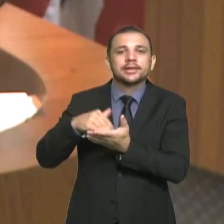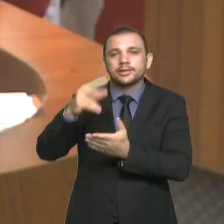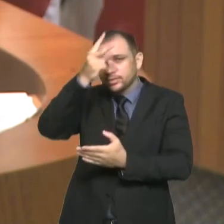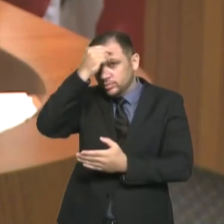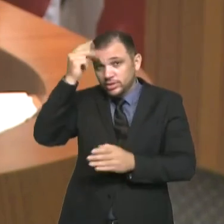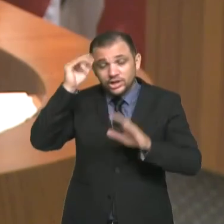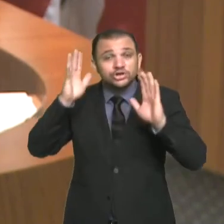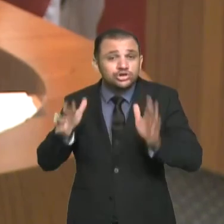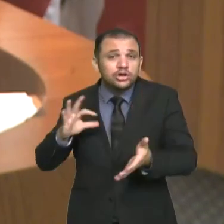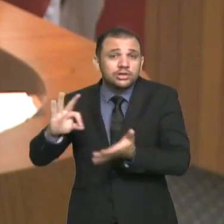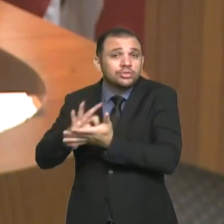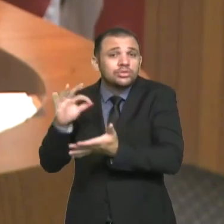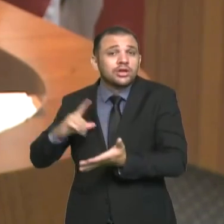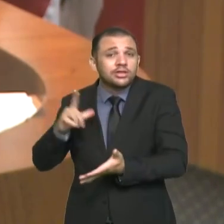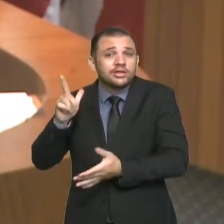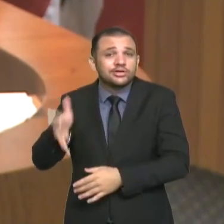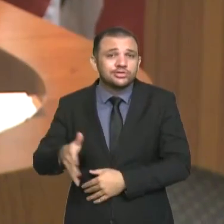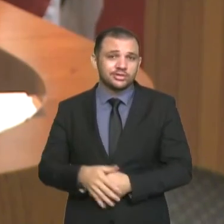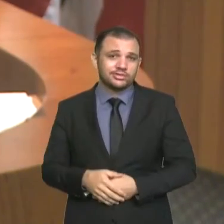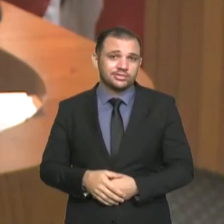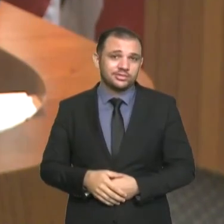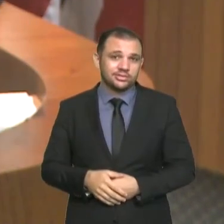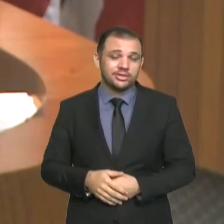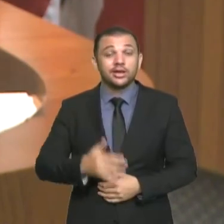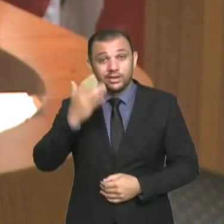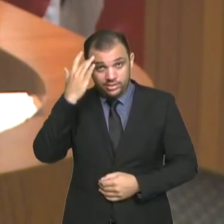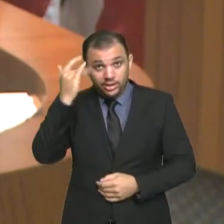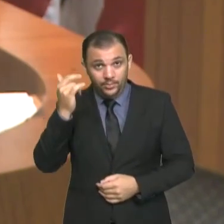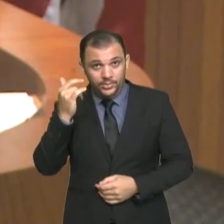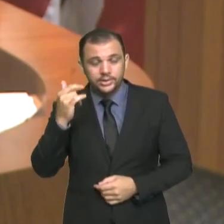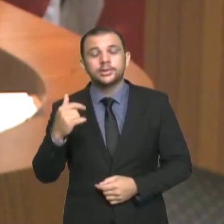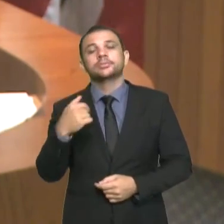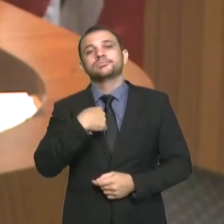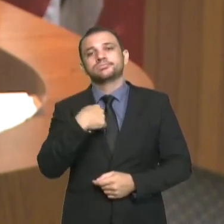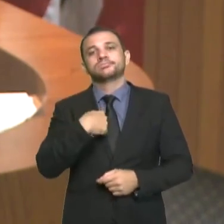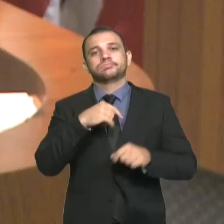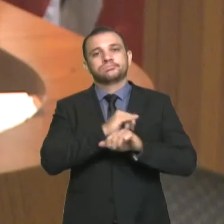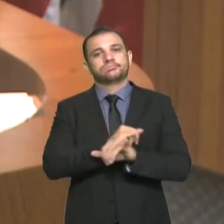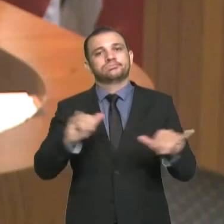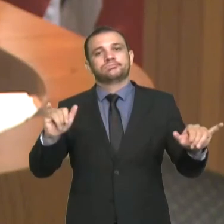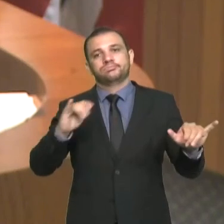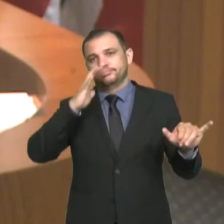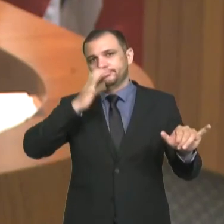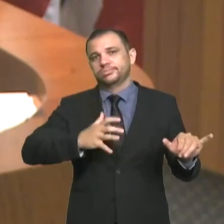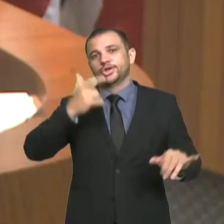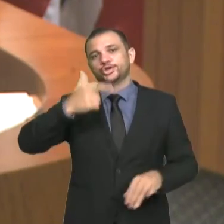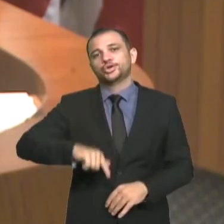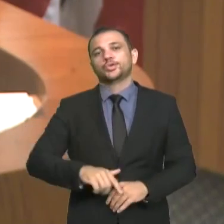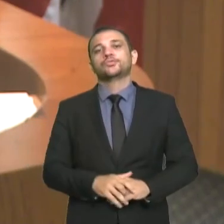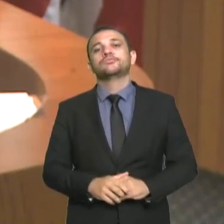municipais que já têm internet. E amanhã eu vou trazer essa outra denúncia.